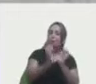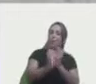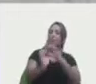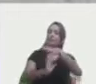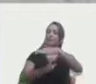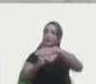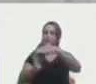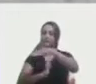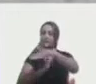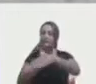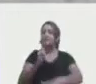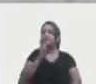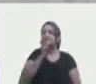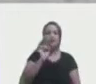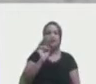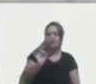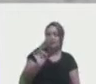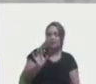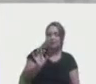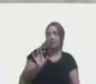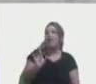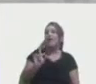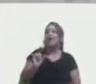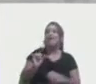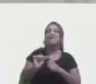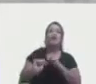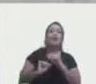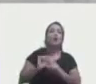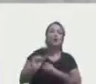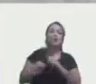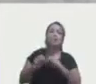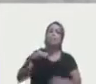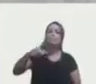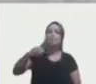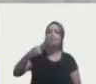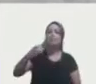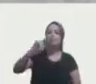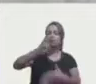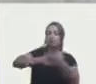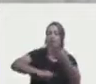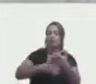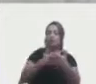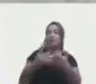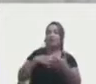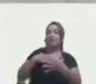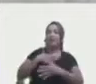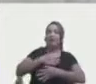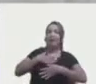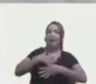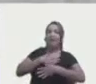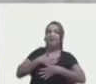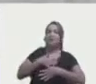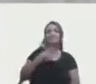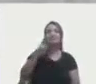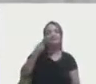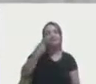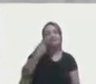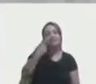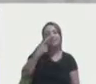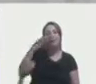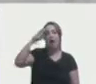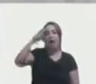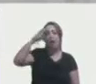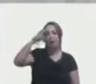exemplos a gente faz isso através das moções e eu fiquei assim Encantado em ver a história do Gilson né